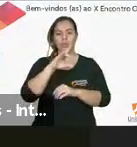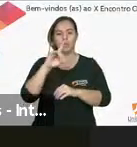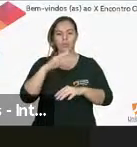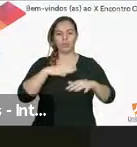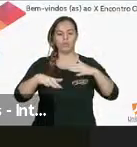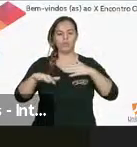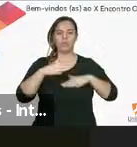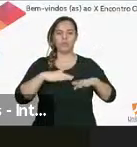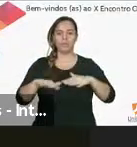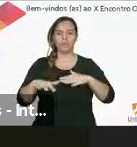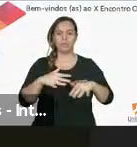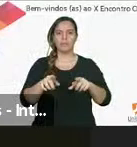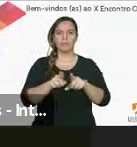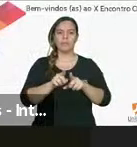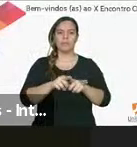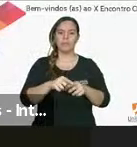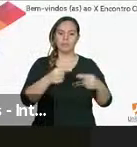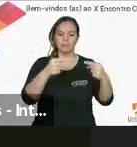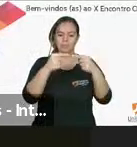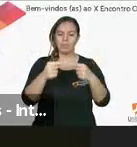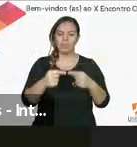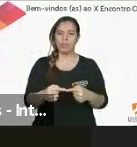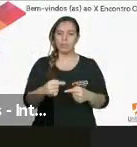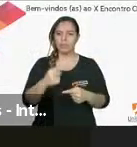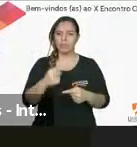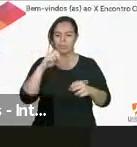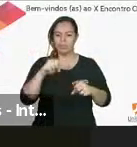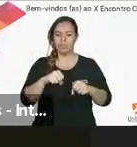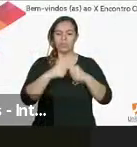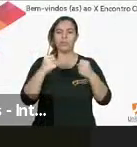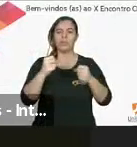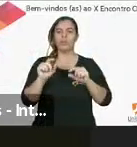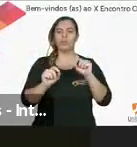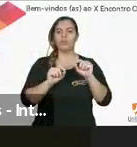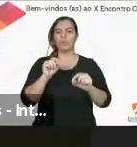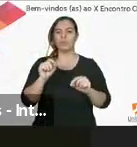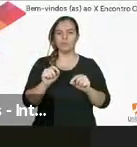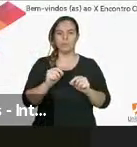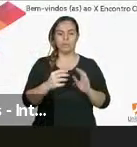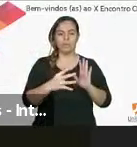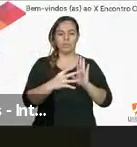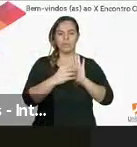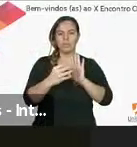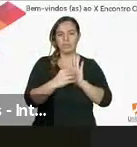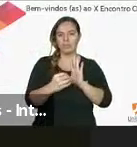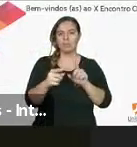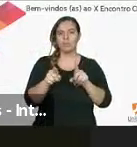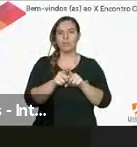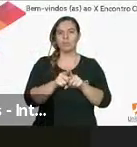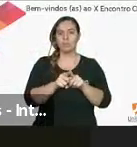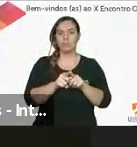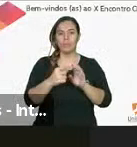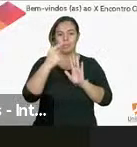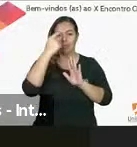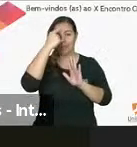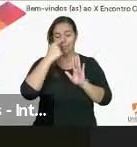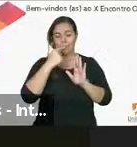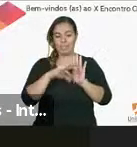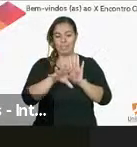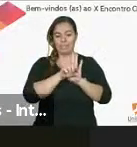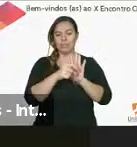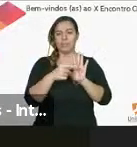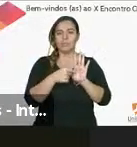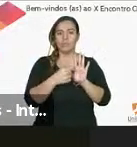condutual consensual, ele rompe com o apriorismo dos símbolos, porque os símbolos não estão a priori, eles